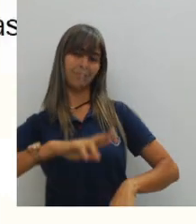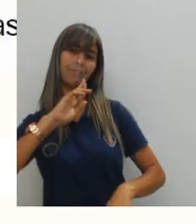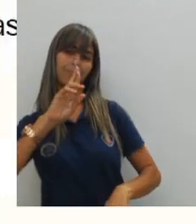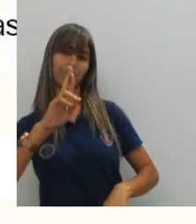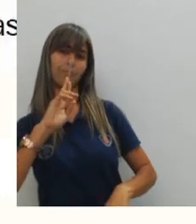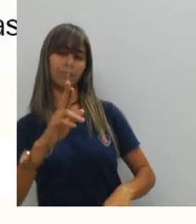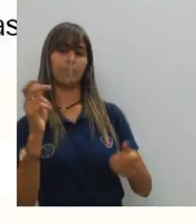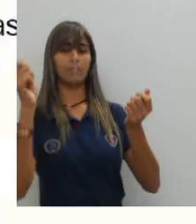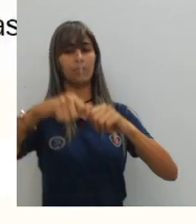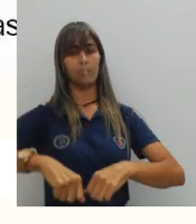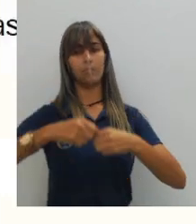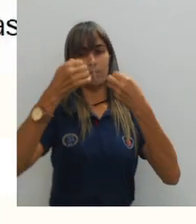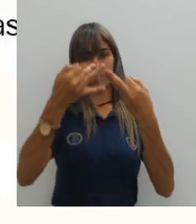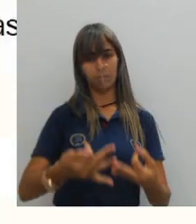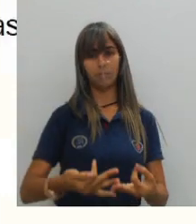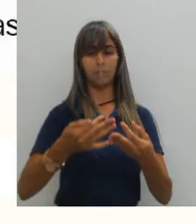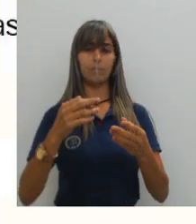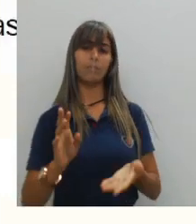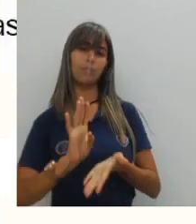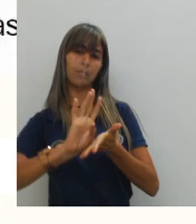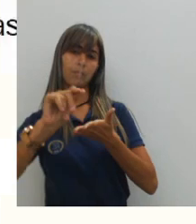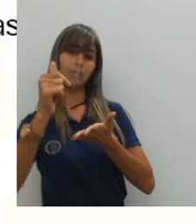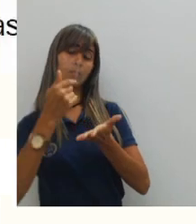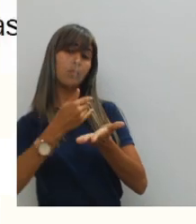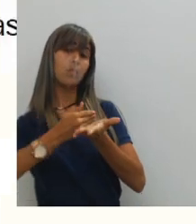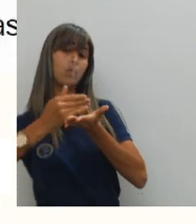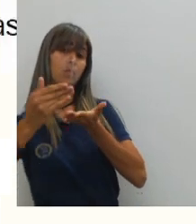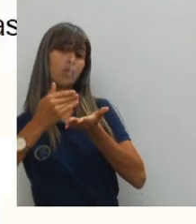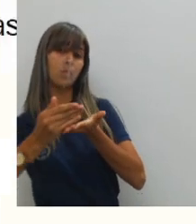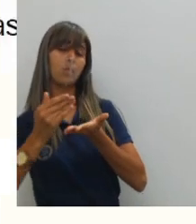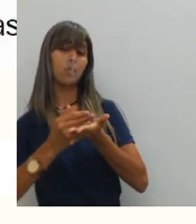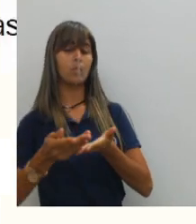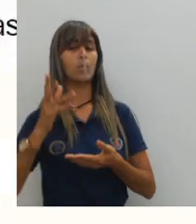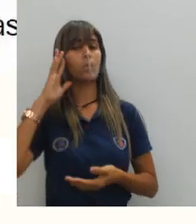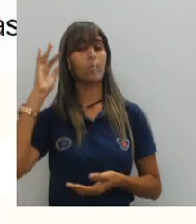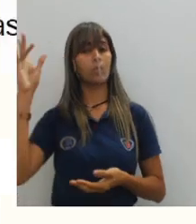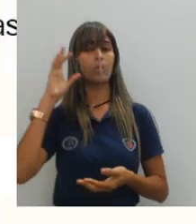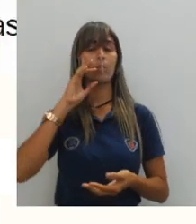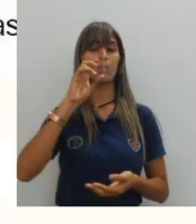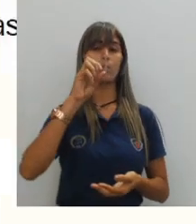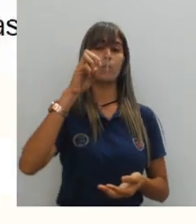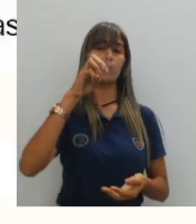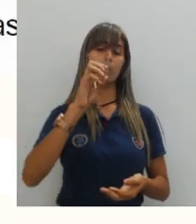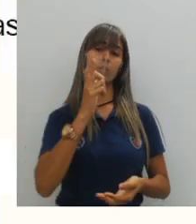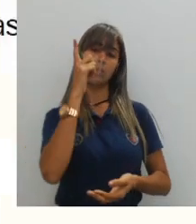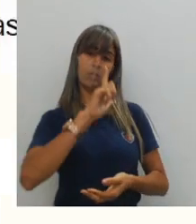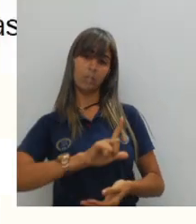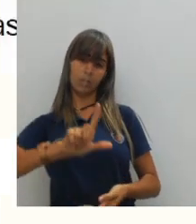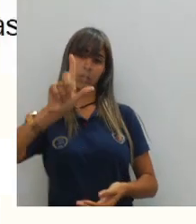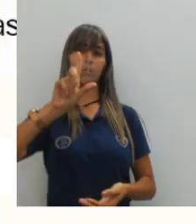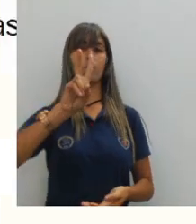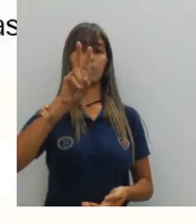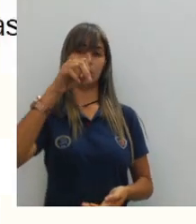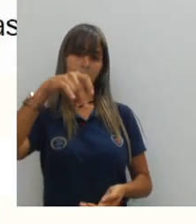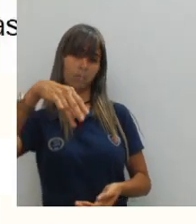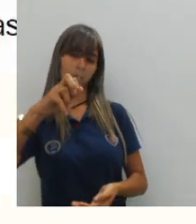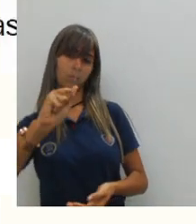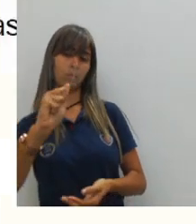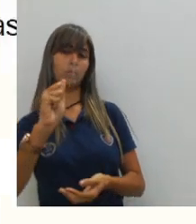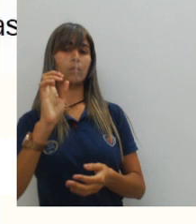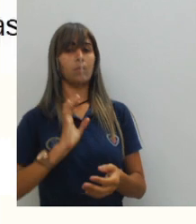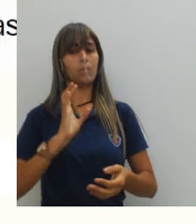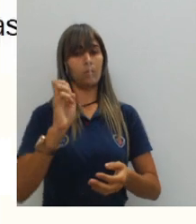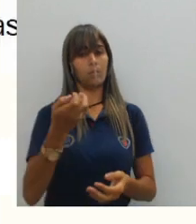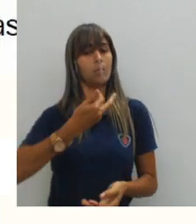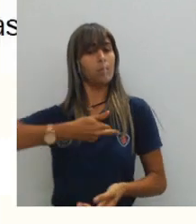mais conhecidas explicações sobre a origem do capitalismo é a do sociólogo alemão Max Weber, que postula a afinidade entre a ética